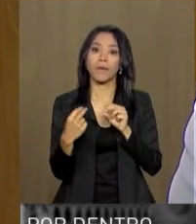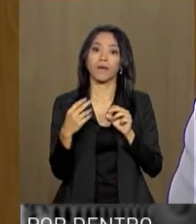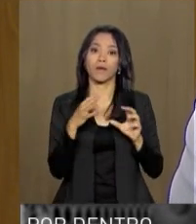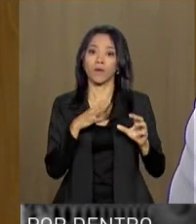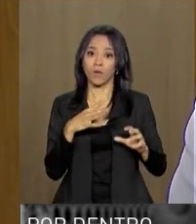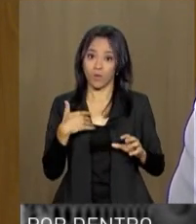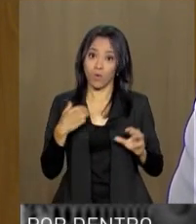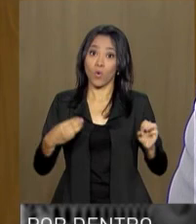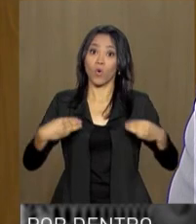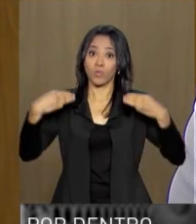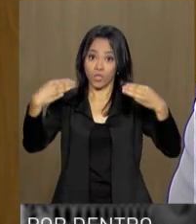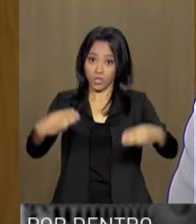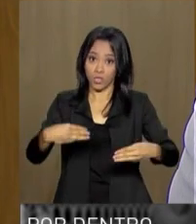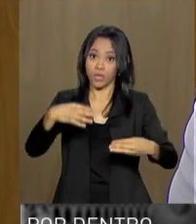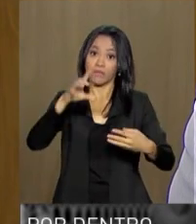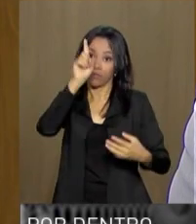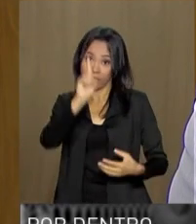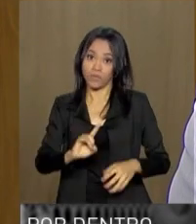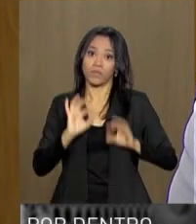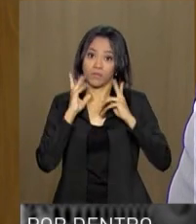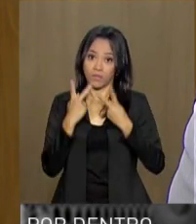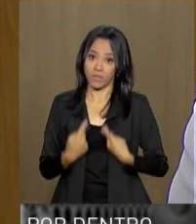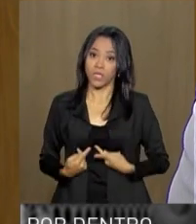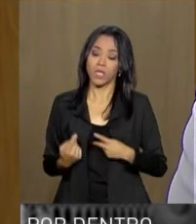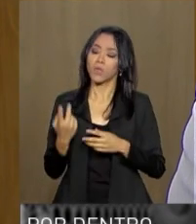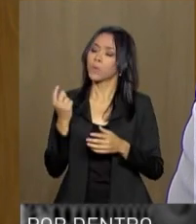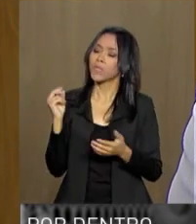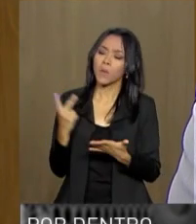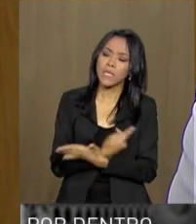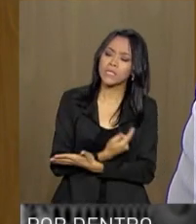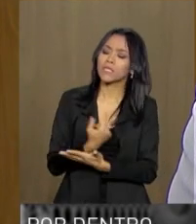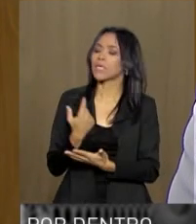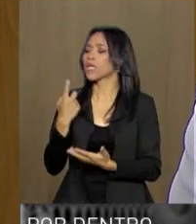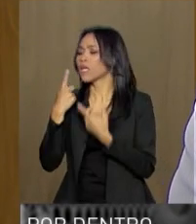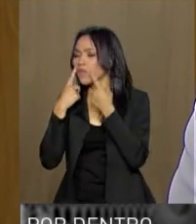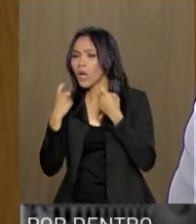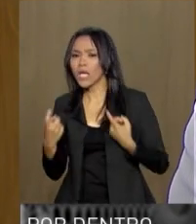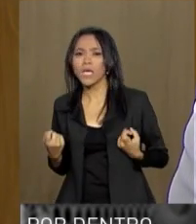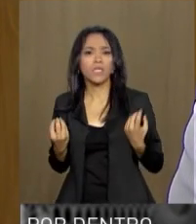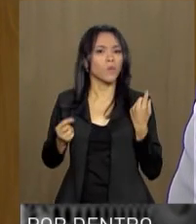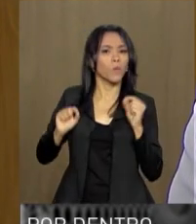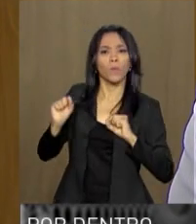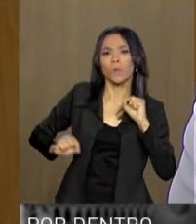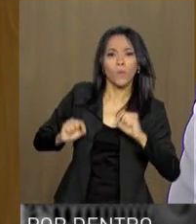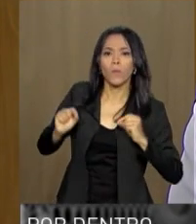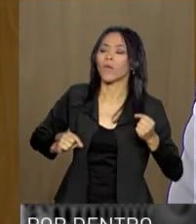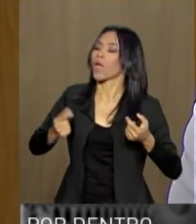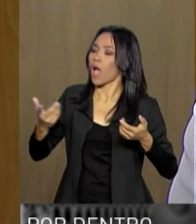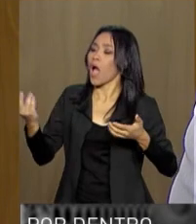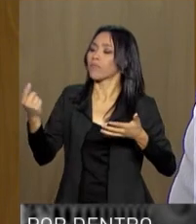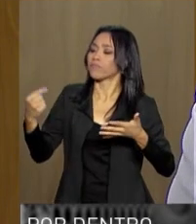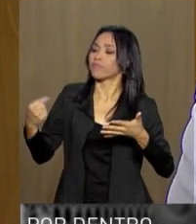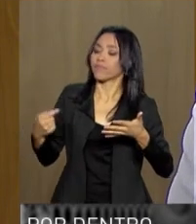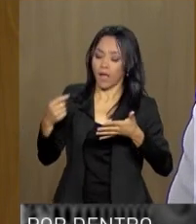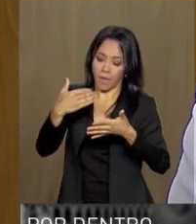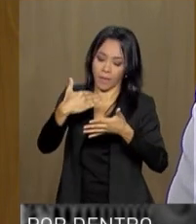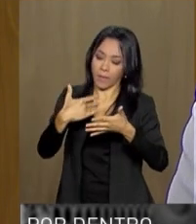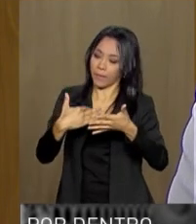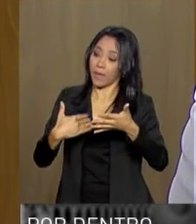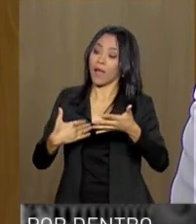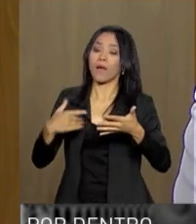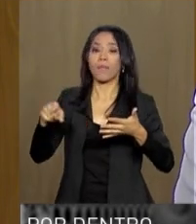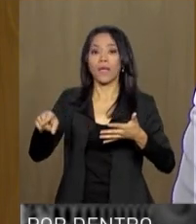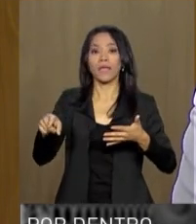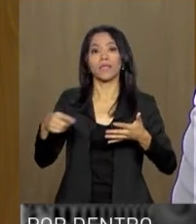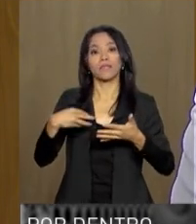ministério para que é qualquer tipo de violações dos seus direitos ele se tenham esses canais pra